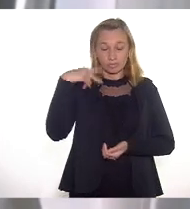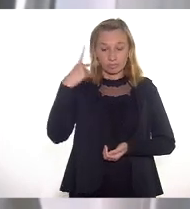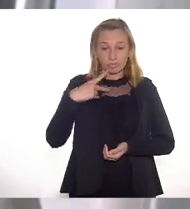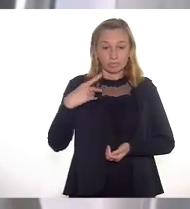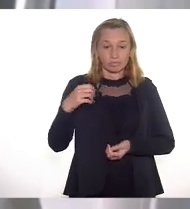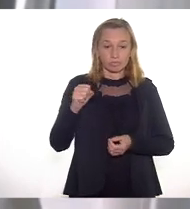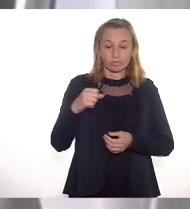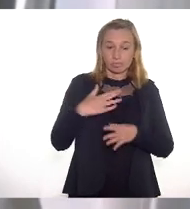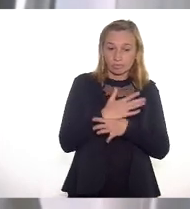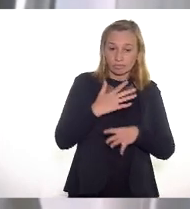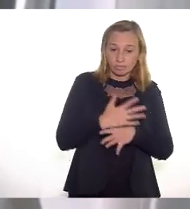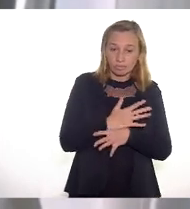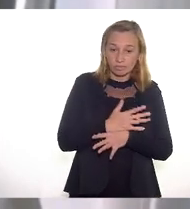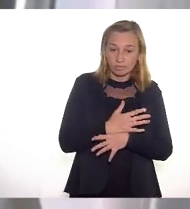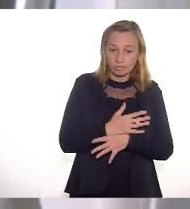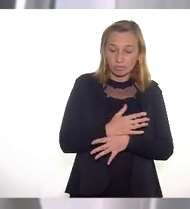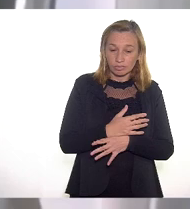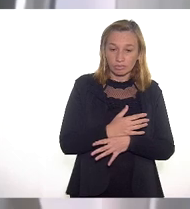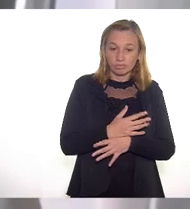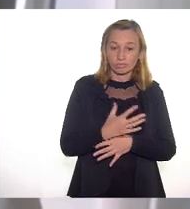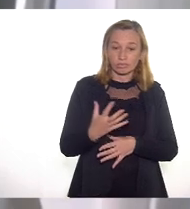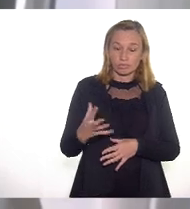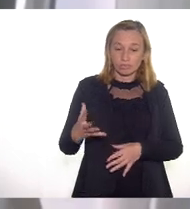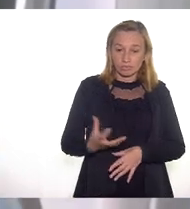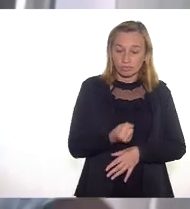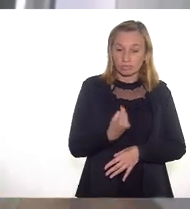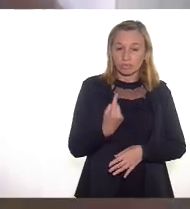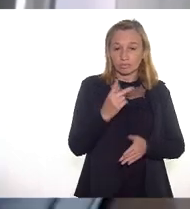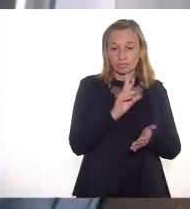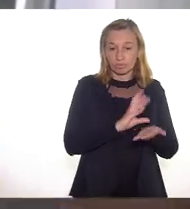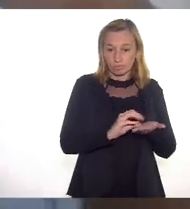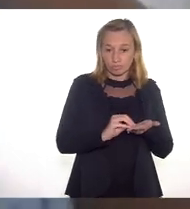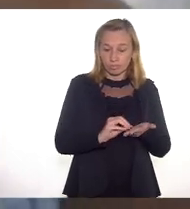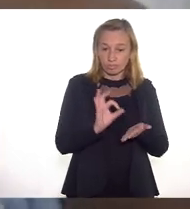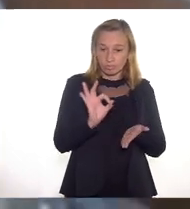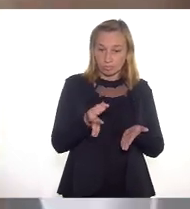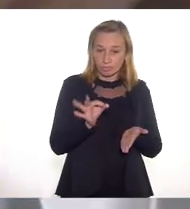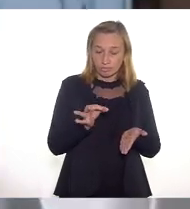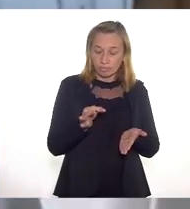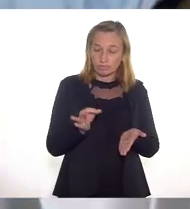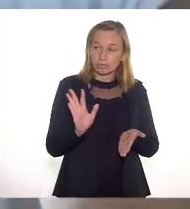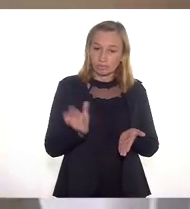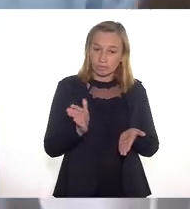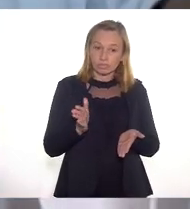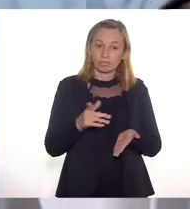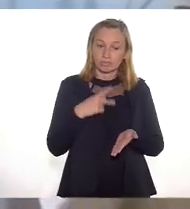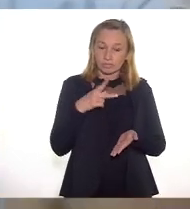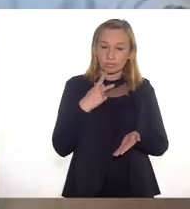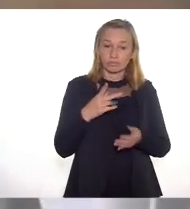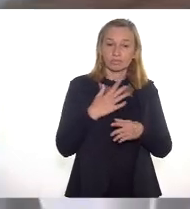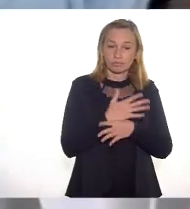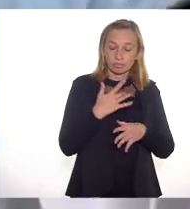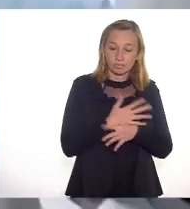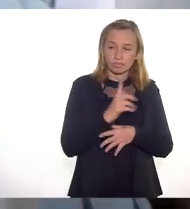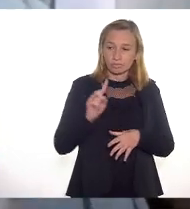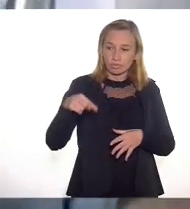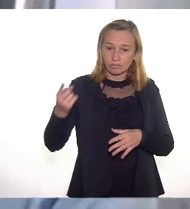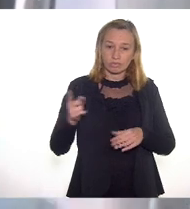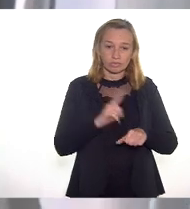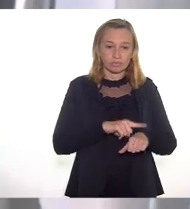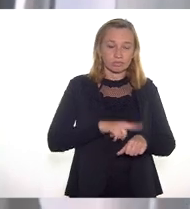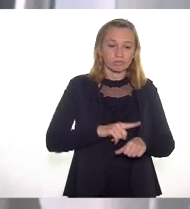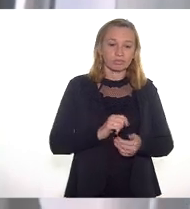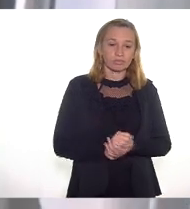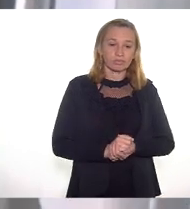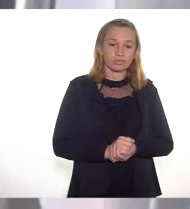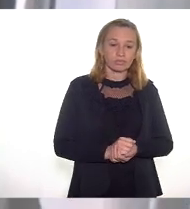cidade recuperou uma pauta que de certa maneira, já tinha se manifestado na cidade em vários outros momentos,